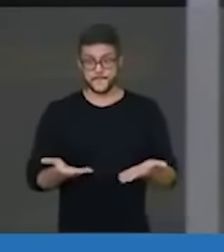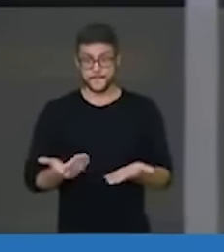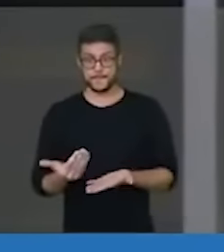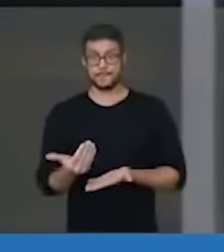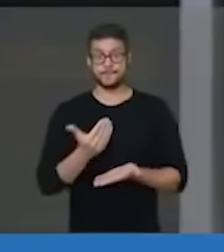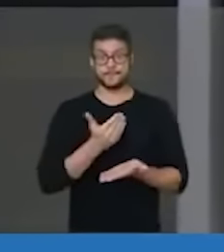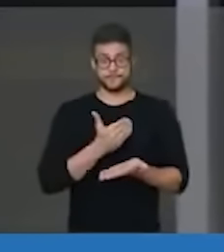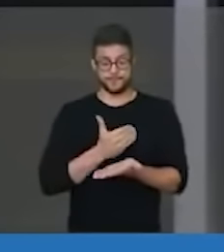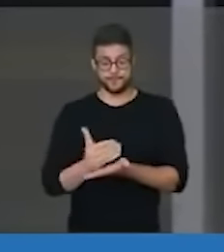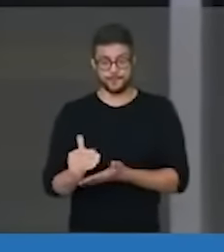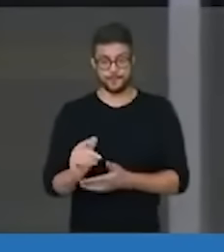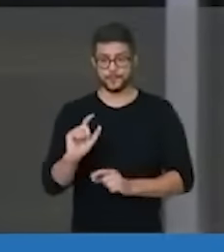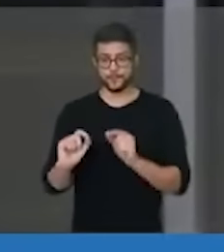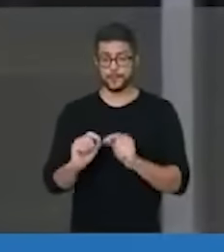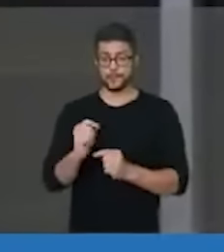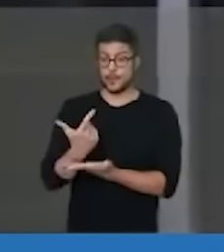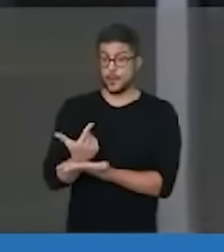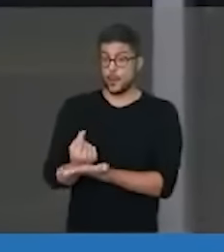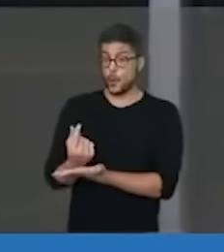parlamentarização do orçamento da União.